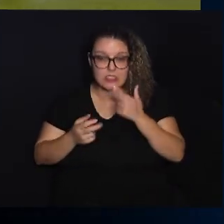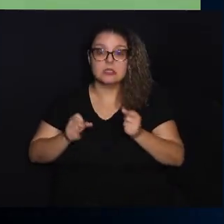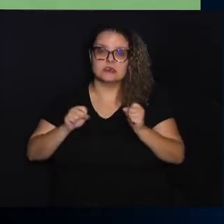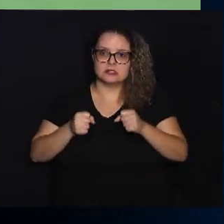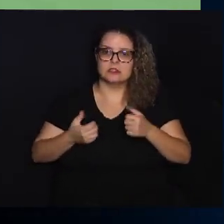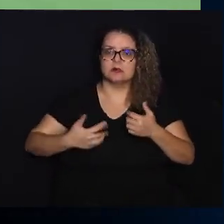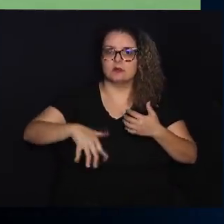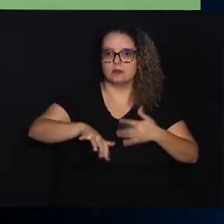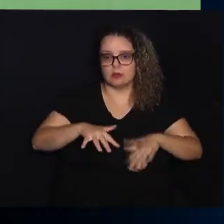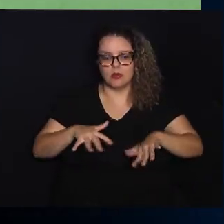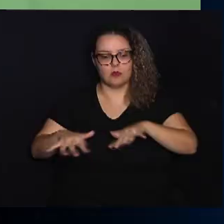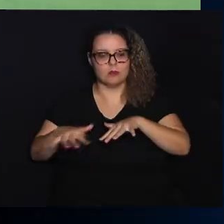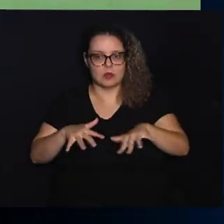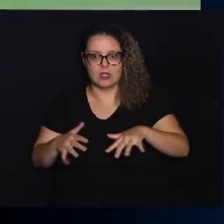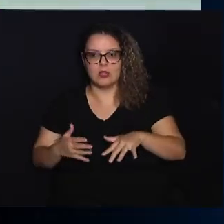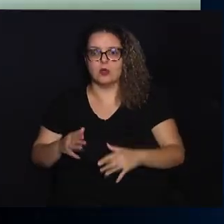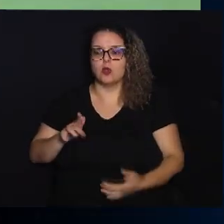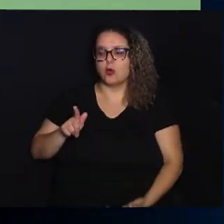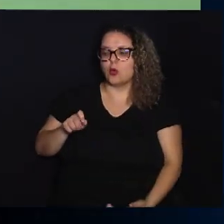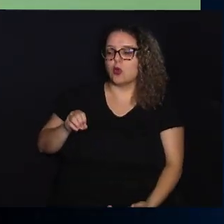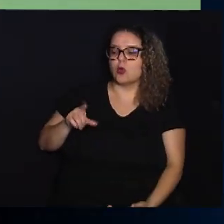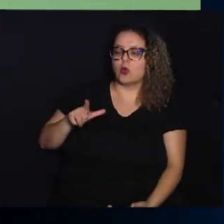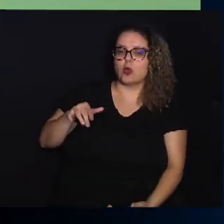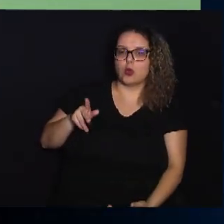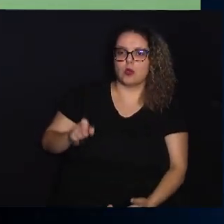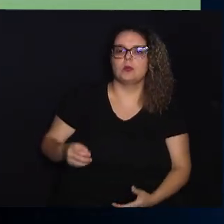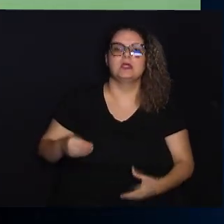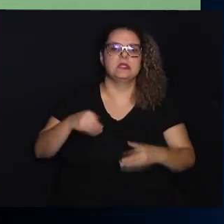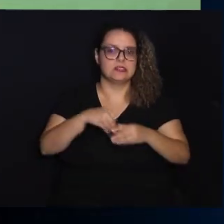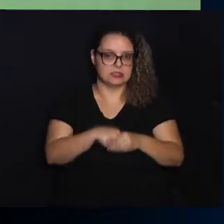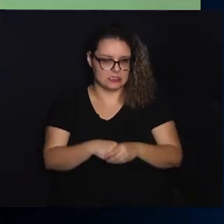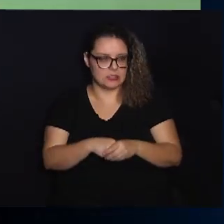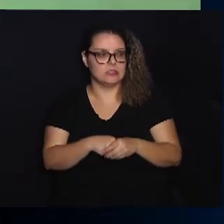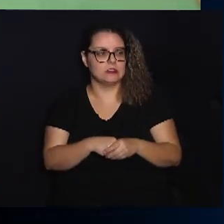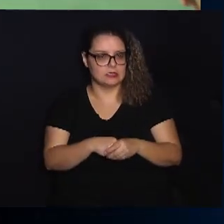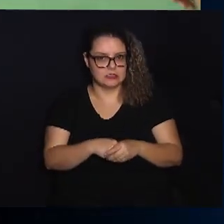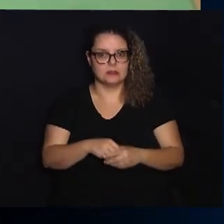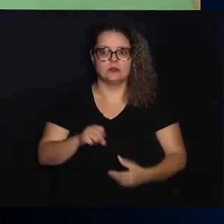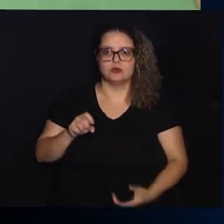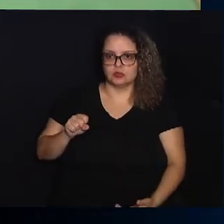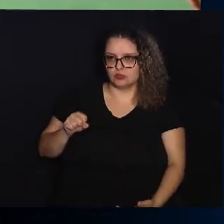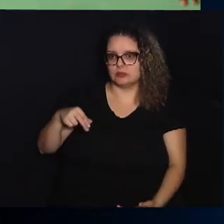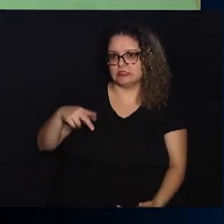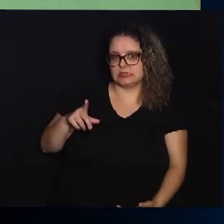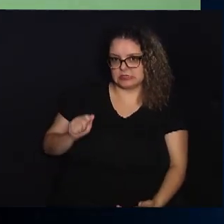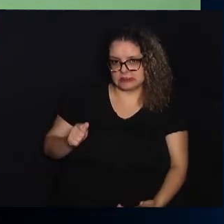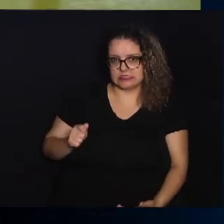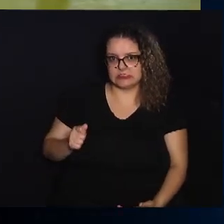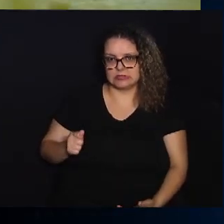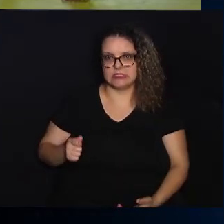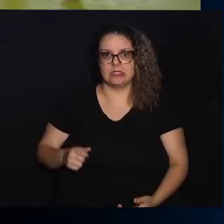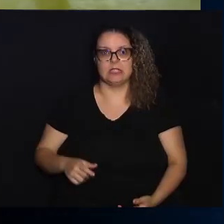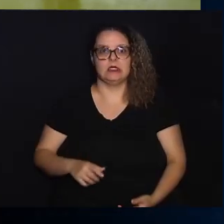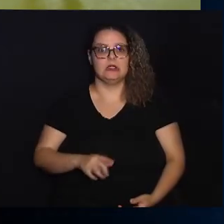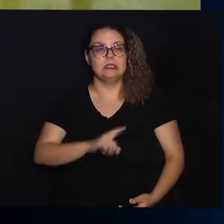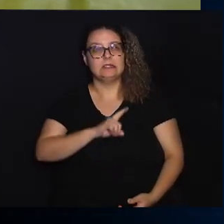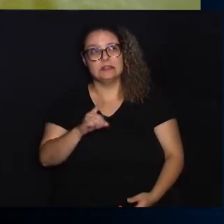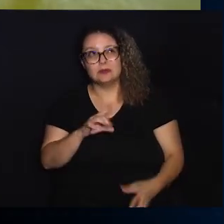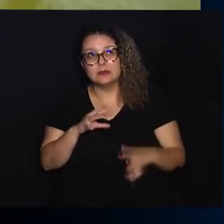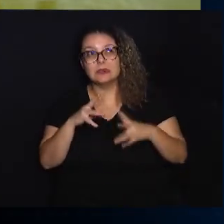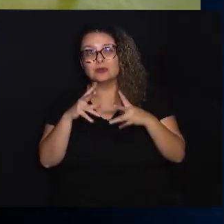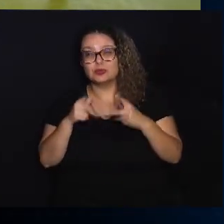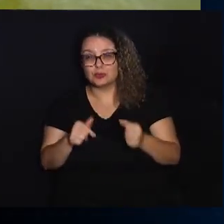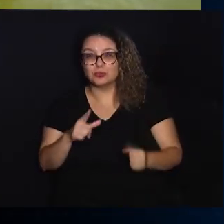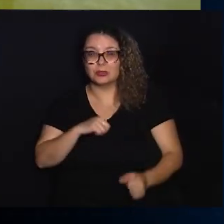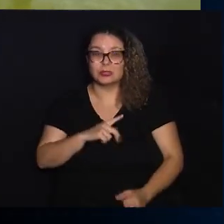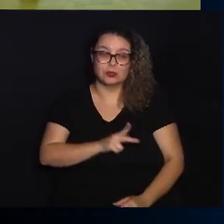os movimentos, os golpes, né, que são utilizados no Kung Fu tem dentro do sandá. Nem tudo o